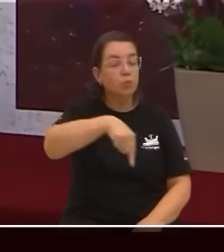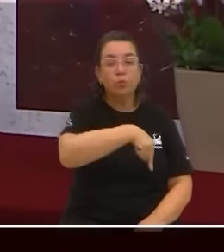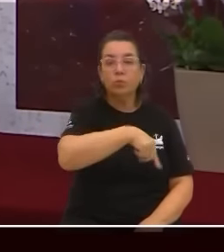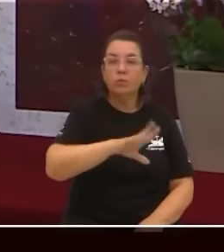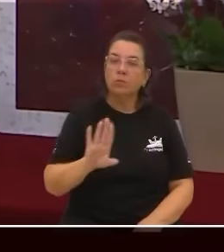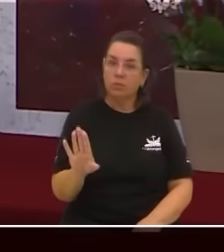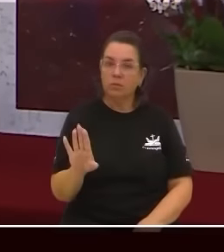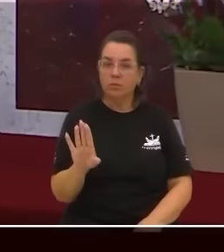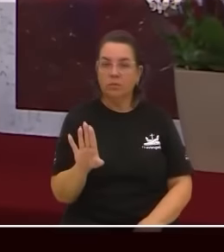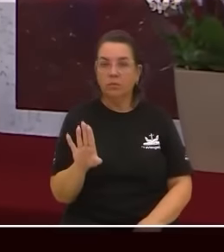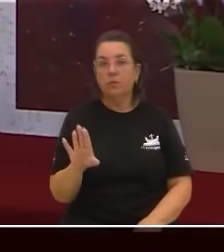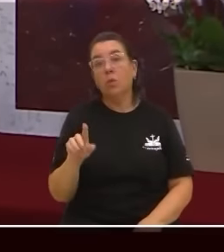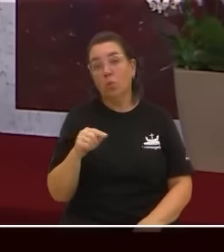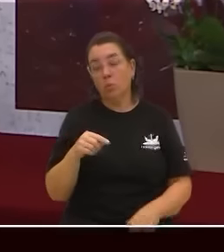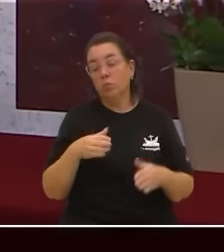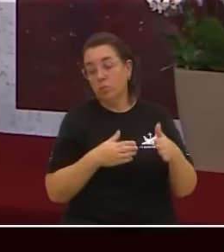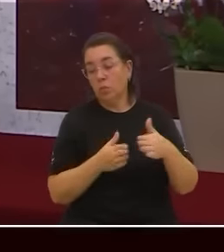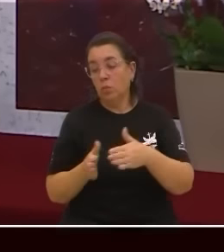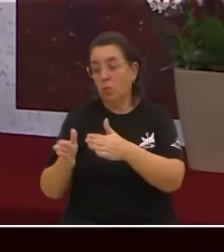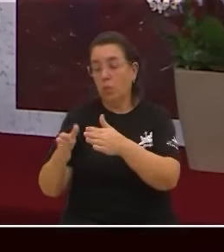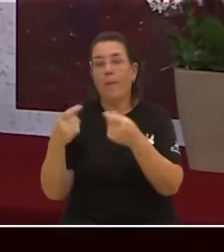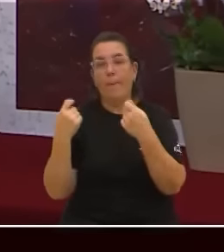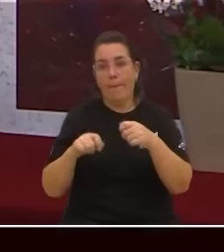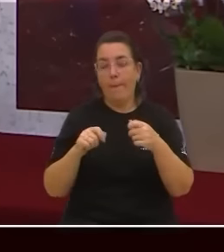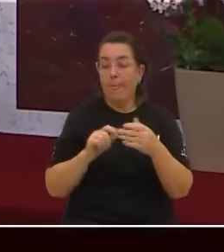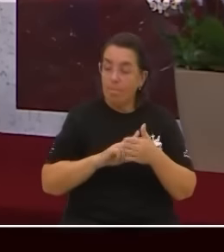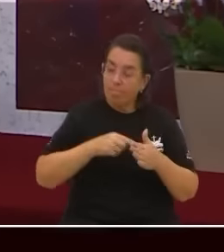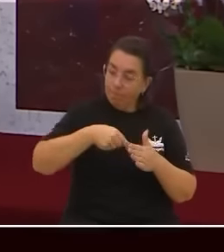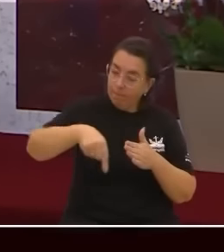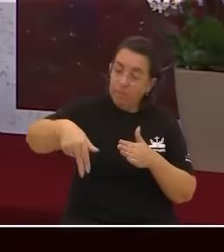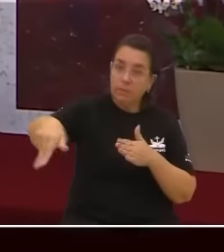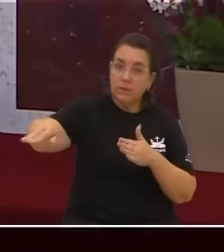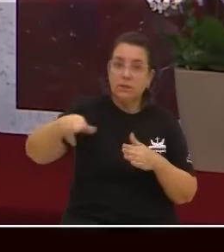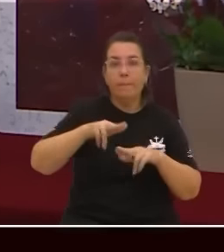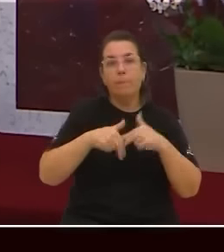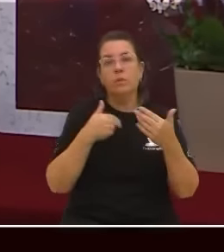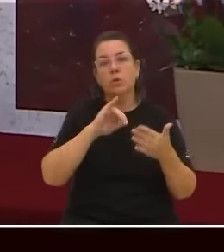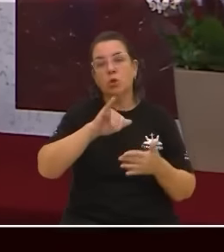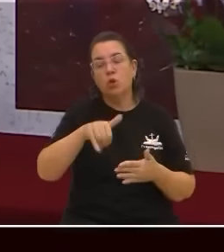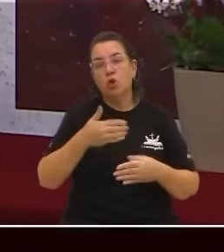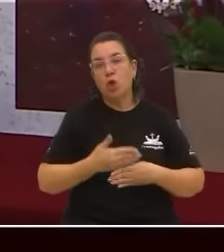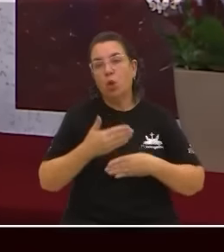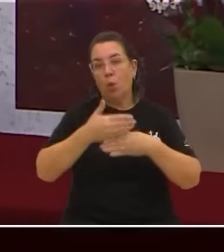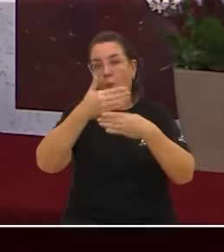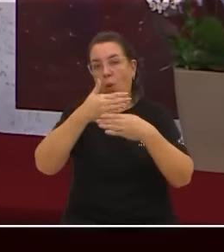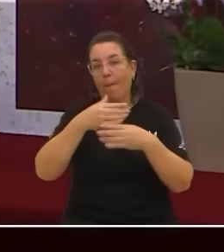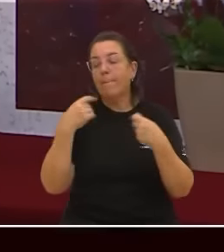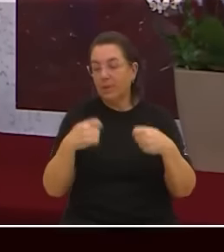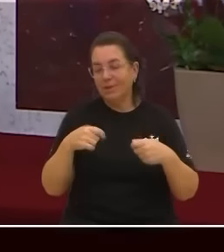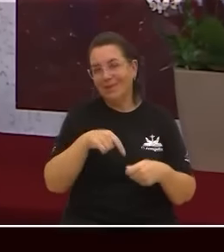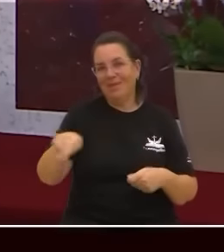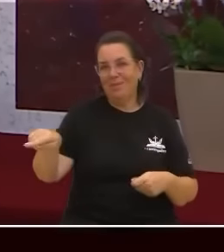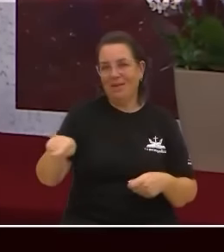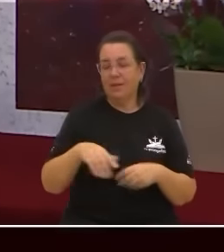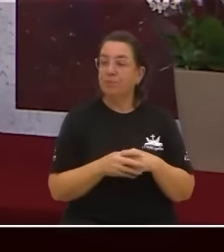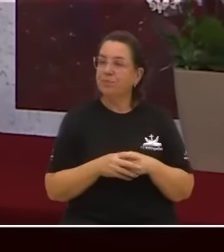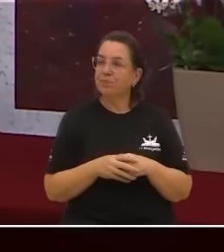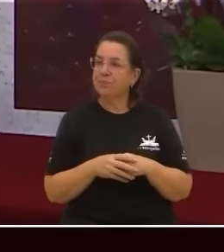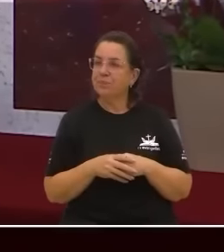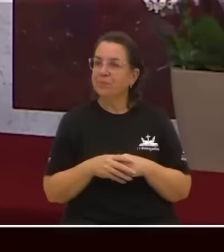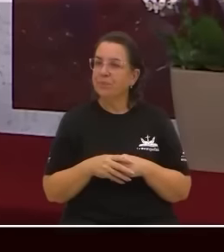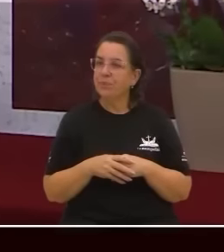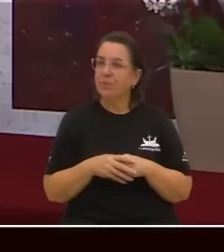Uma das rotas para Jerusalém é passar por Jericó, por isso Jesus vai tanto a Jericó. E passando